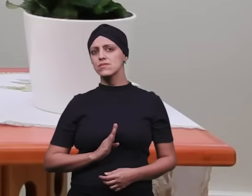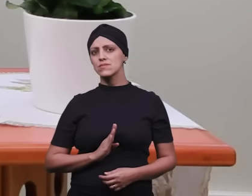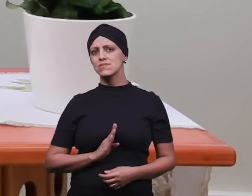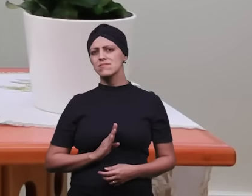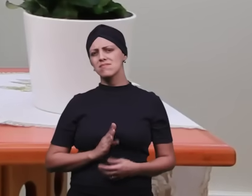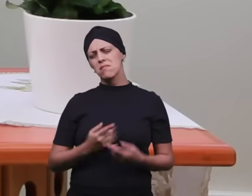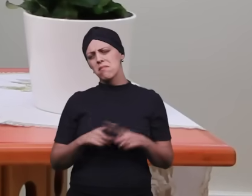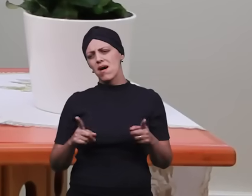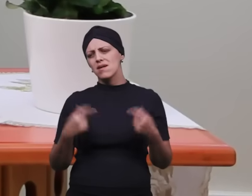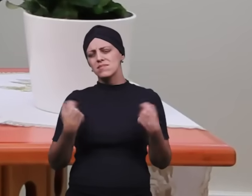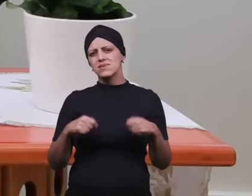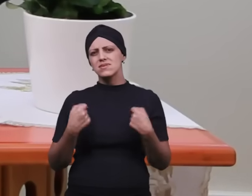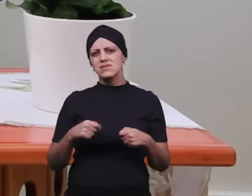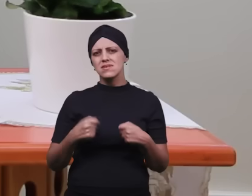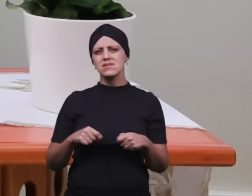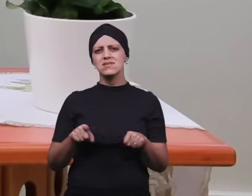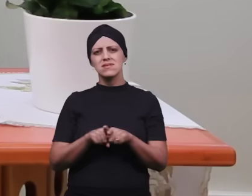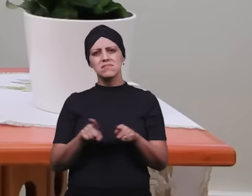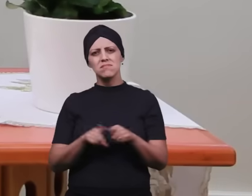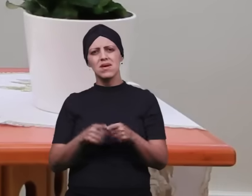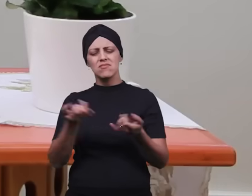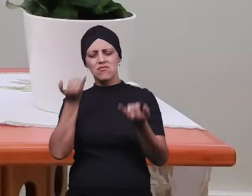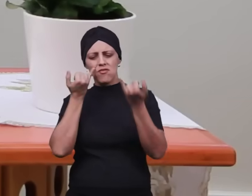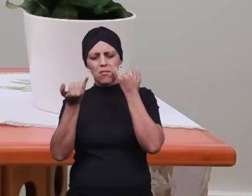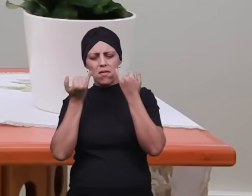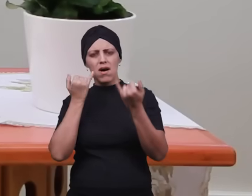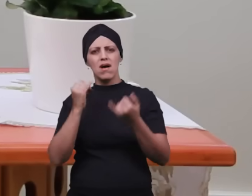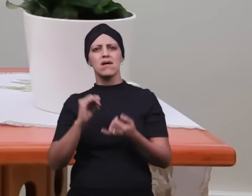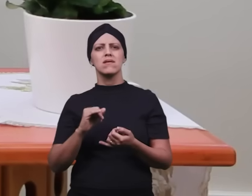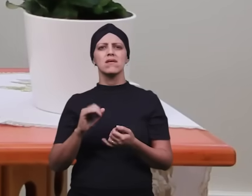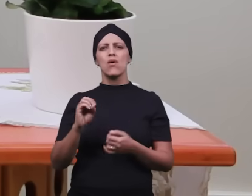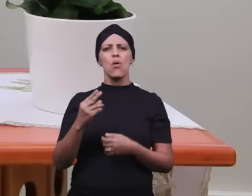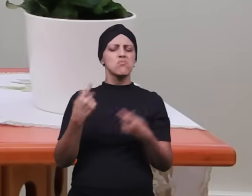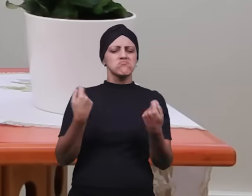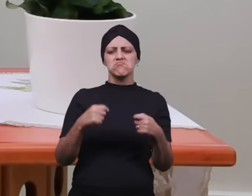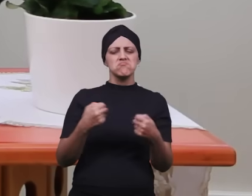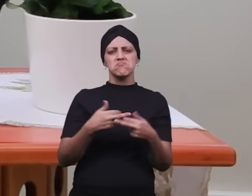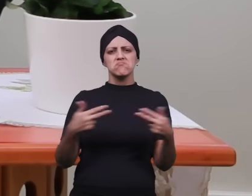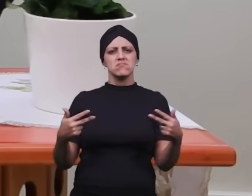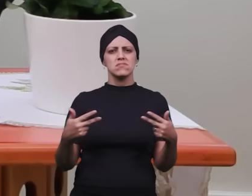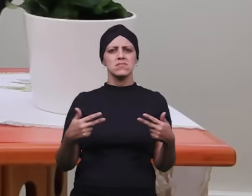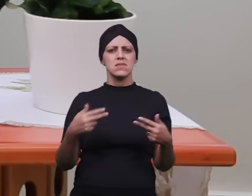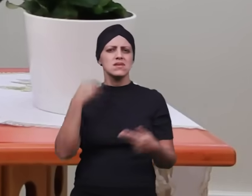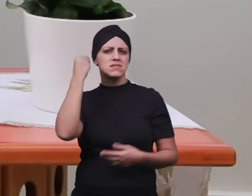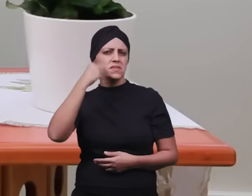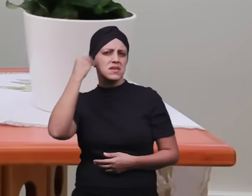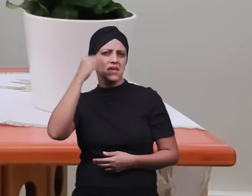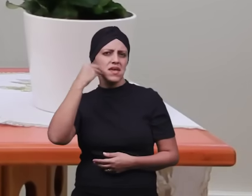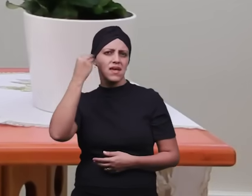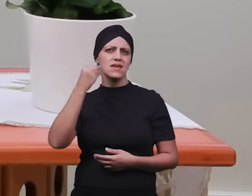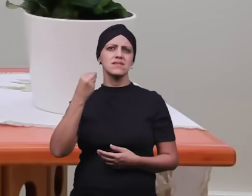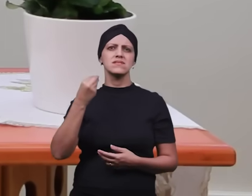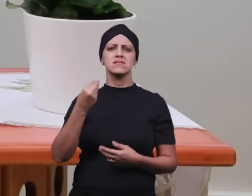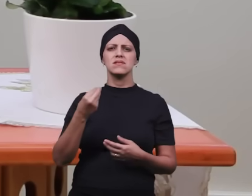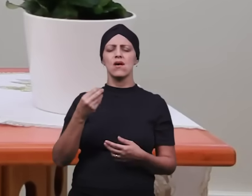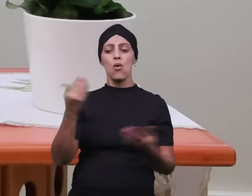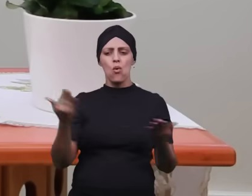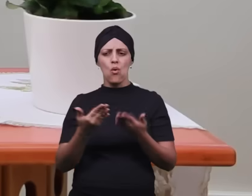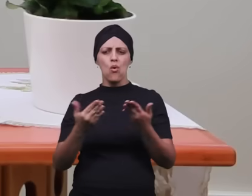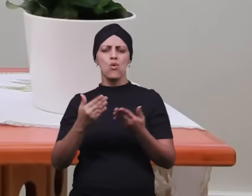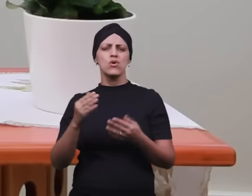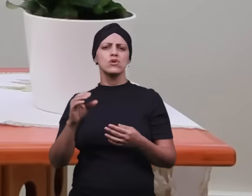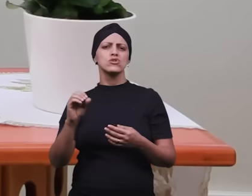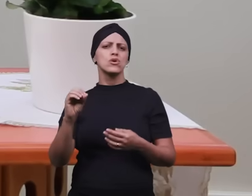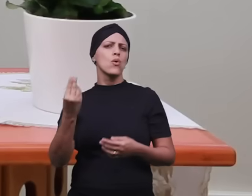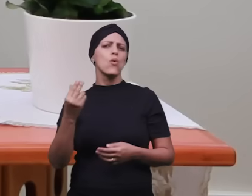o seu coração uma necessidade, você também pode entrar ali. Se você, o Senhor falou o seu coração nessa noite, ou um outro culto que